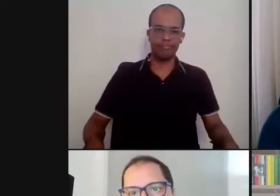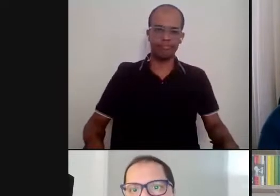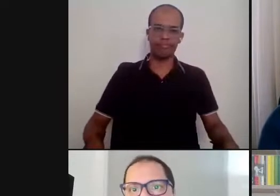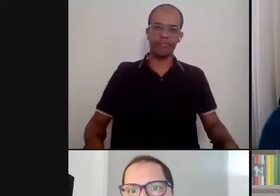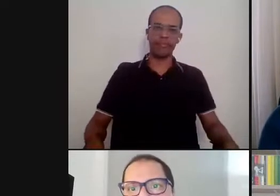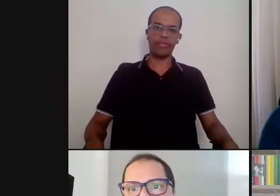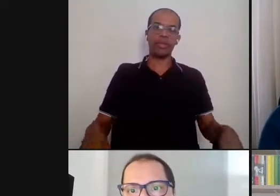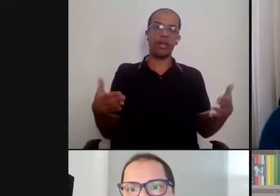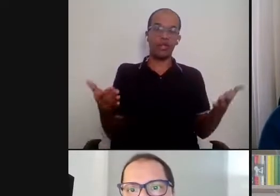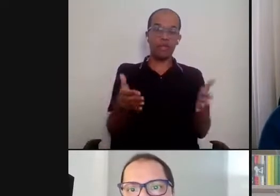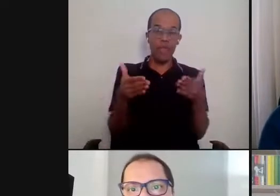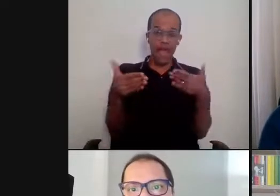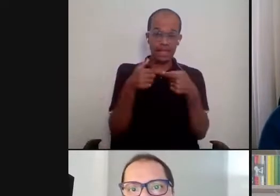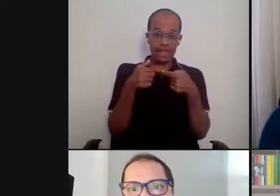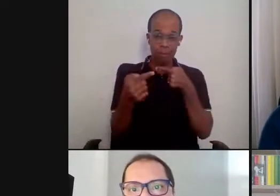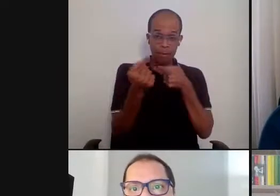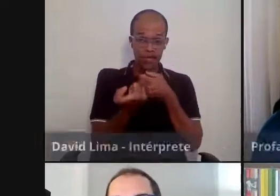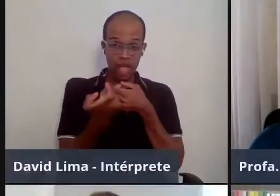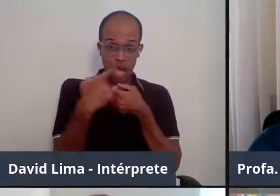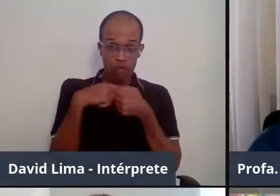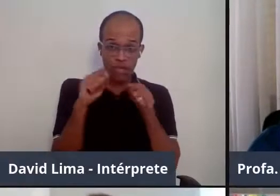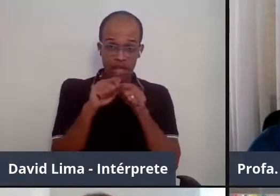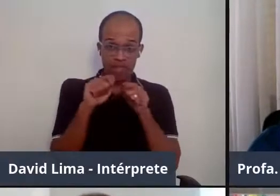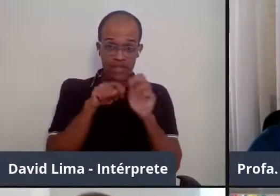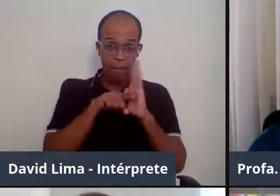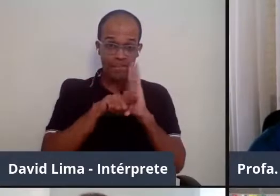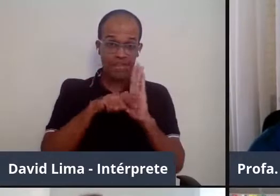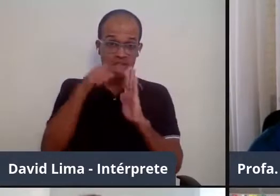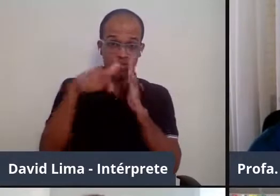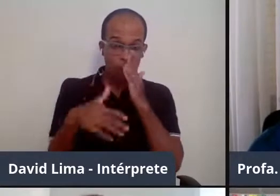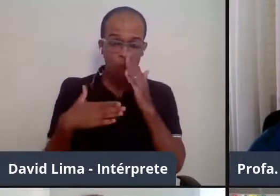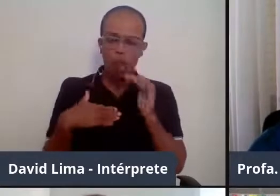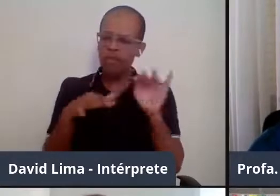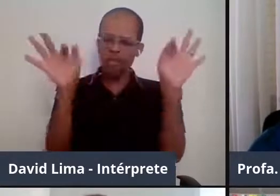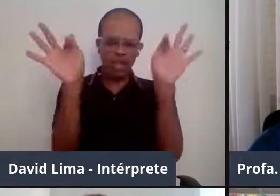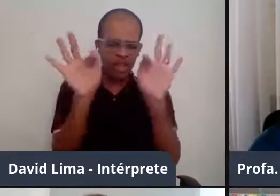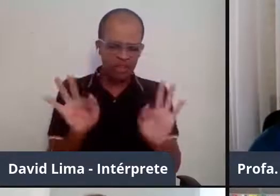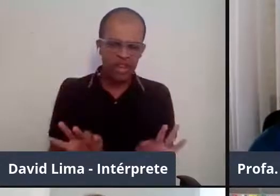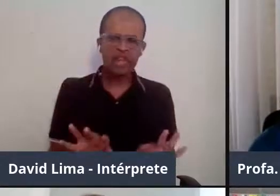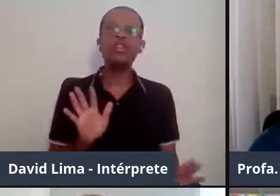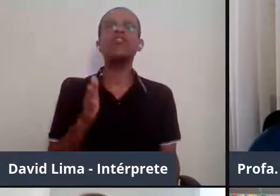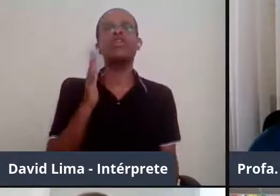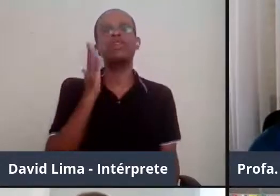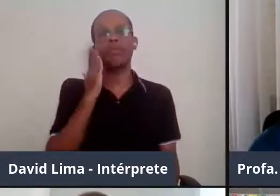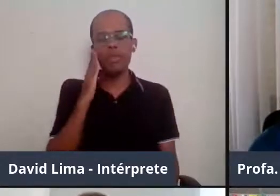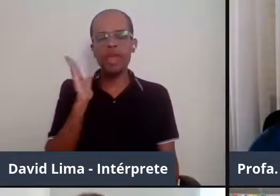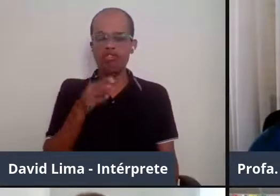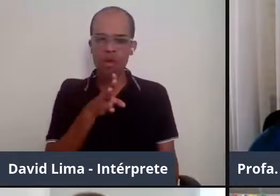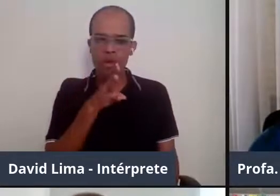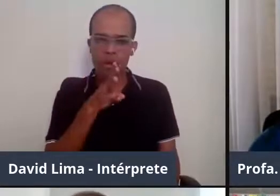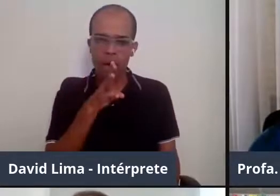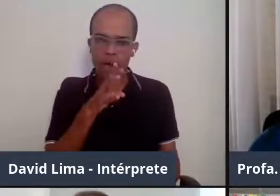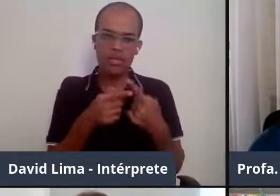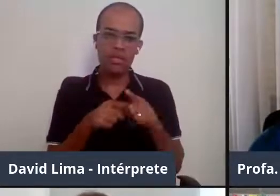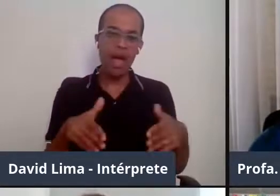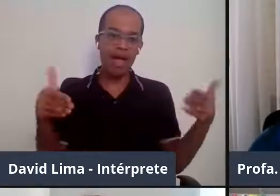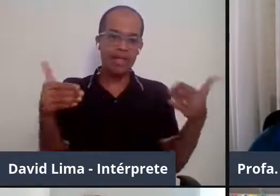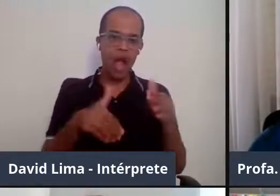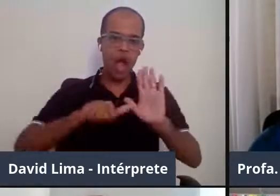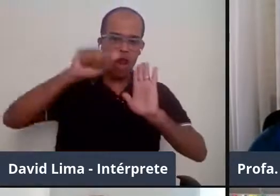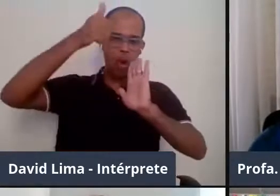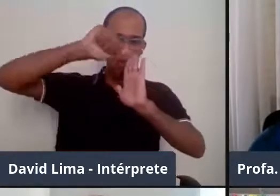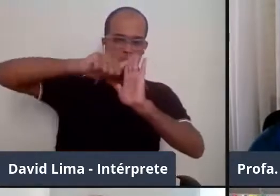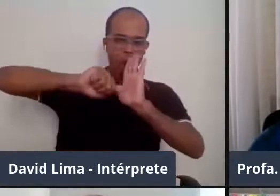que essa semana, quando voltei a fazer essa pesquisa, fiquei feliz, que eu já sabia, conhecia, mas fiz agora uma análise